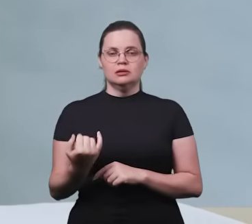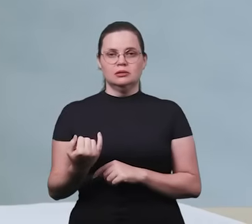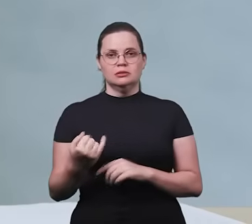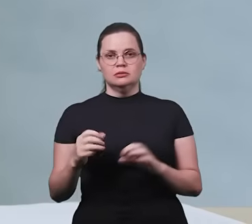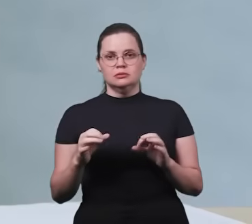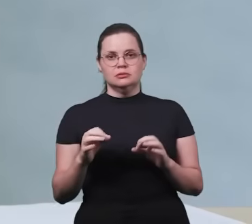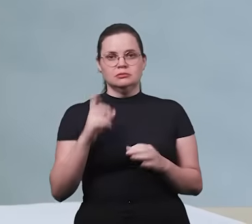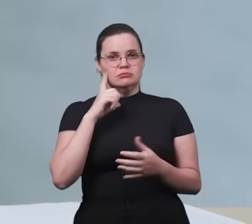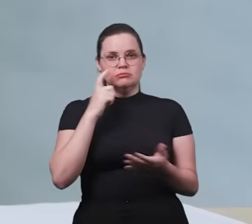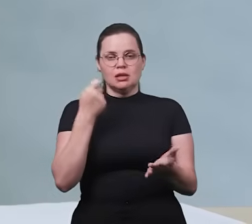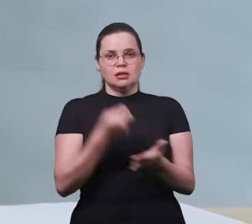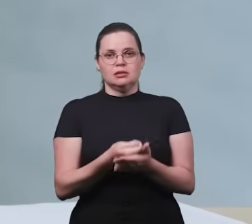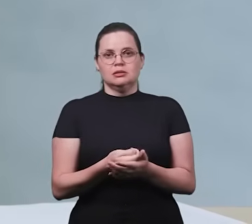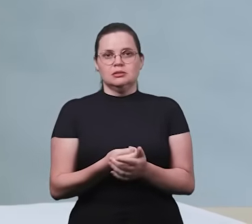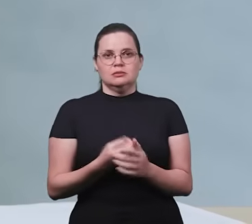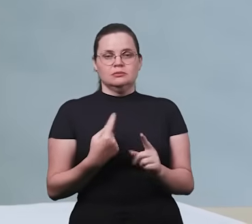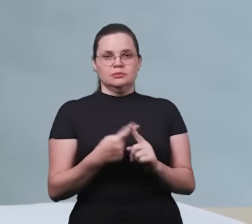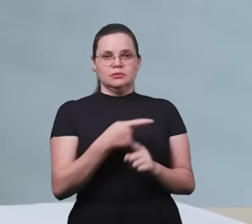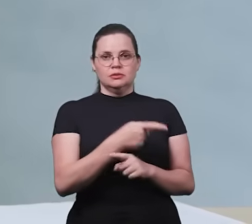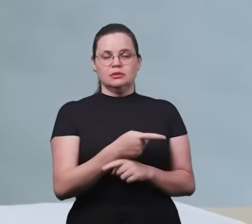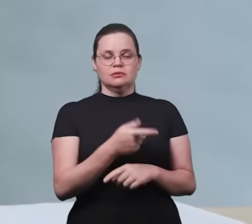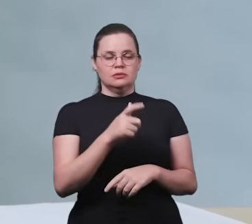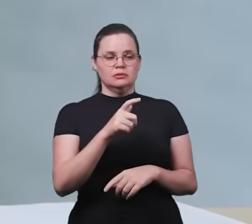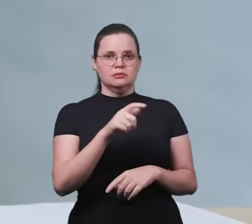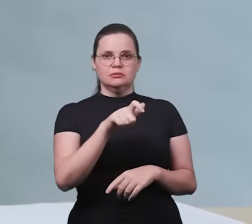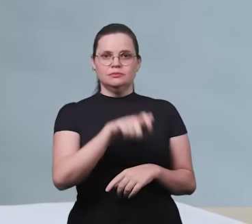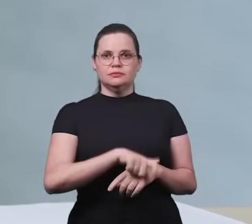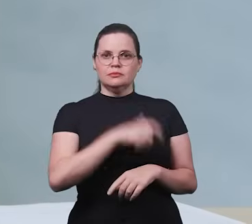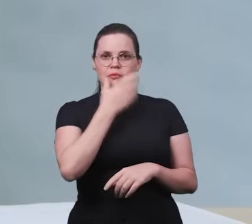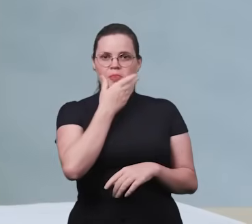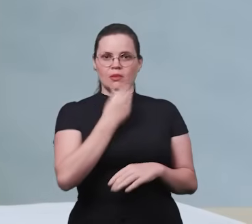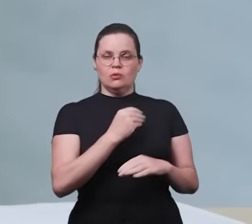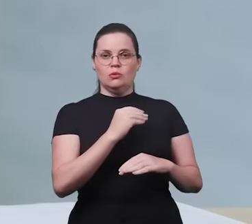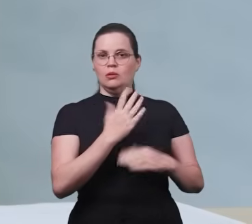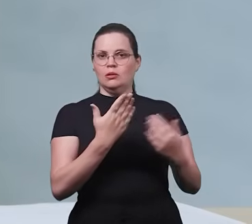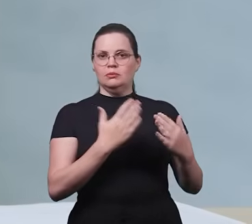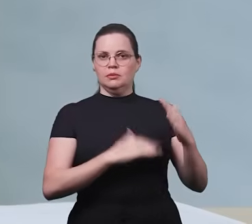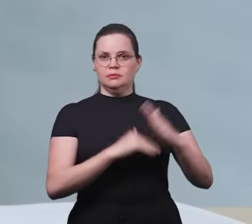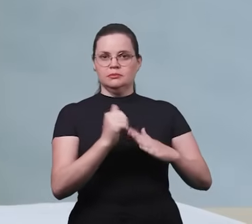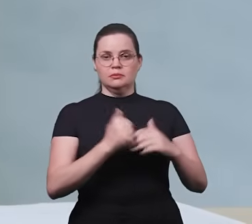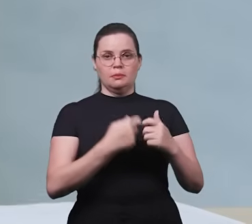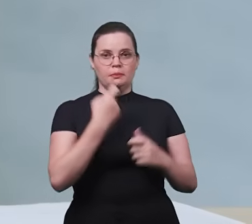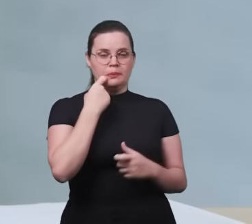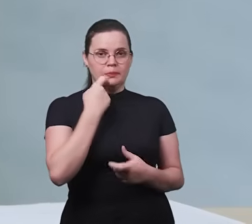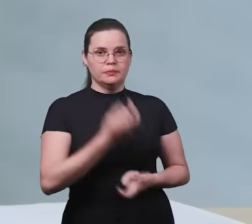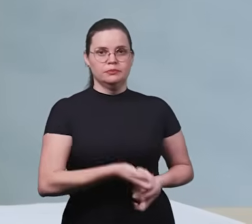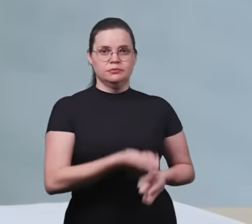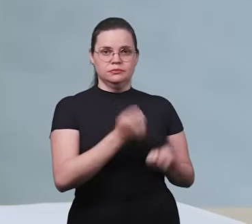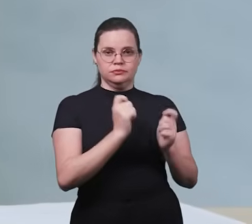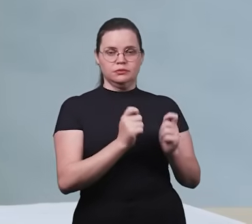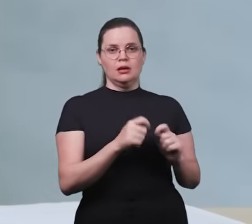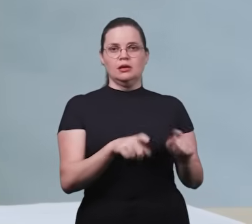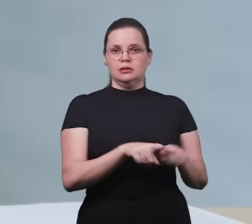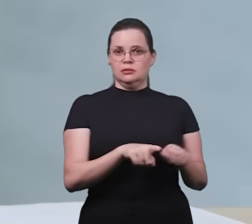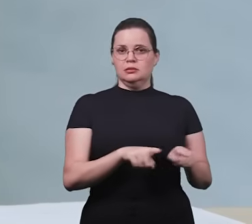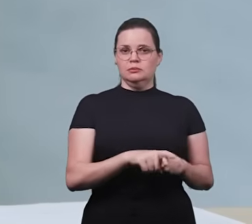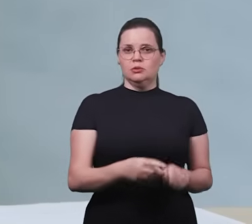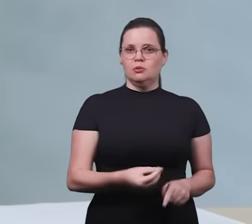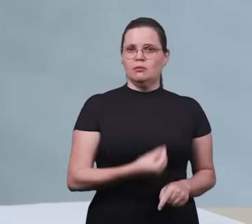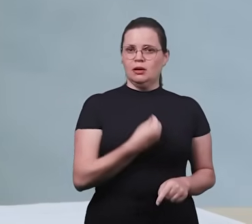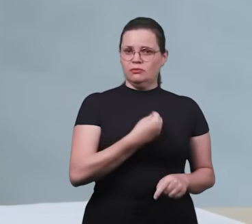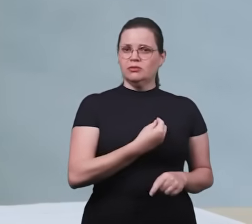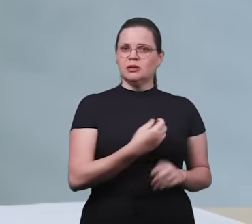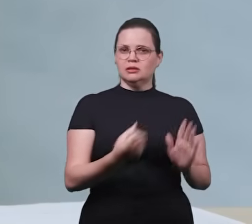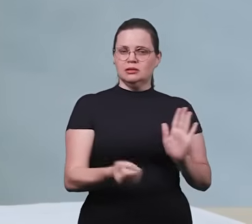pescador, de homem bruto, de homem das suas limitações, de homem com marcas de uma vida pregressa, ele se